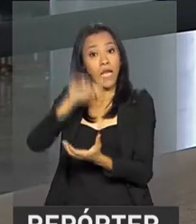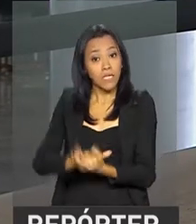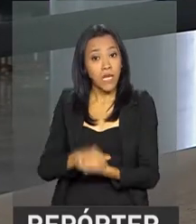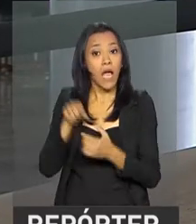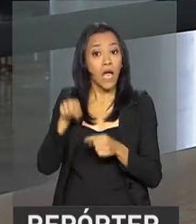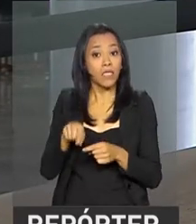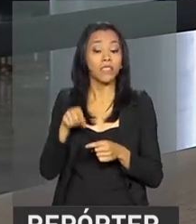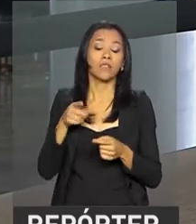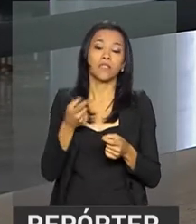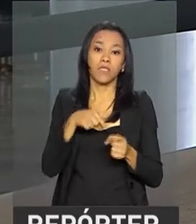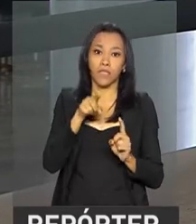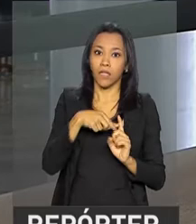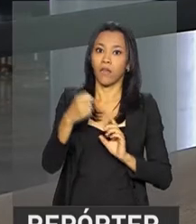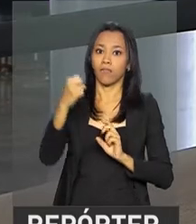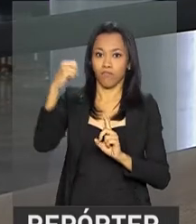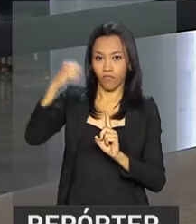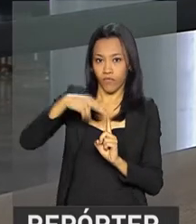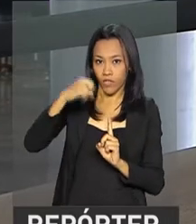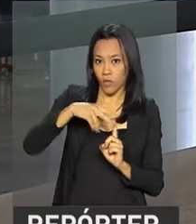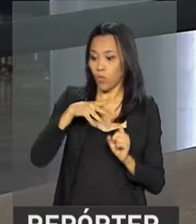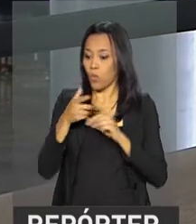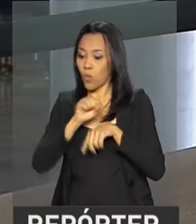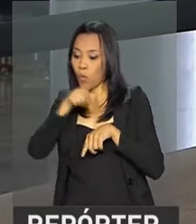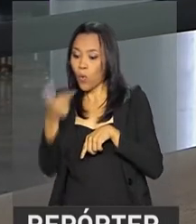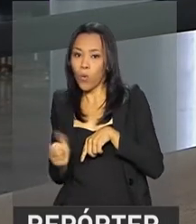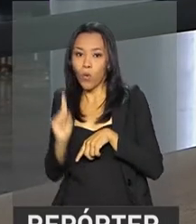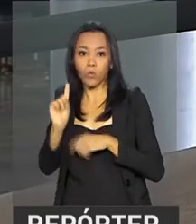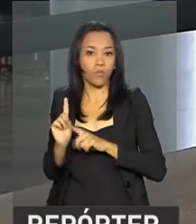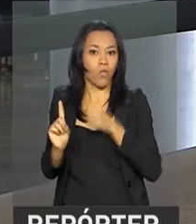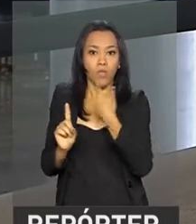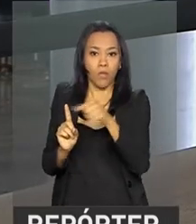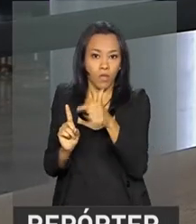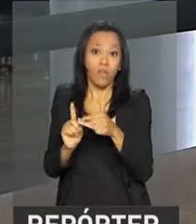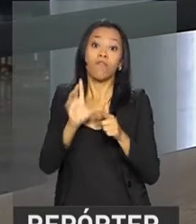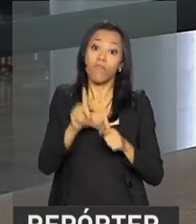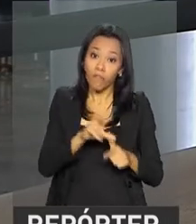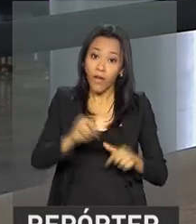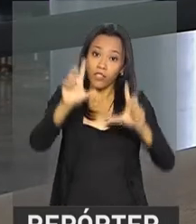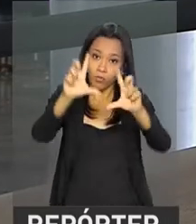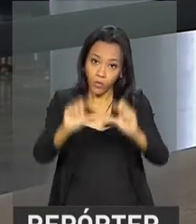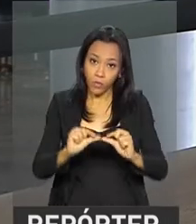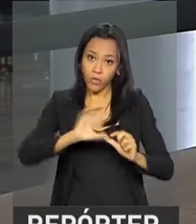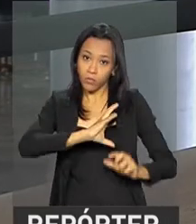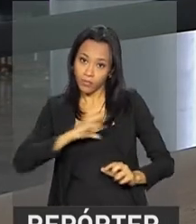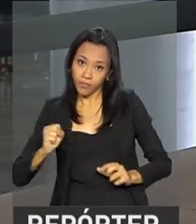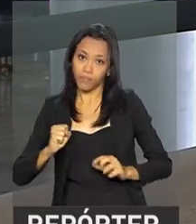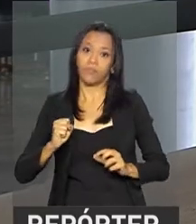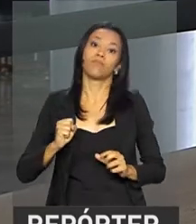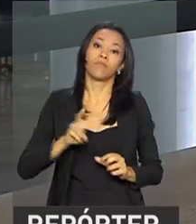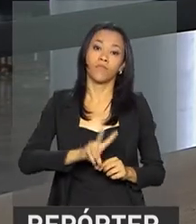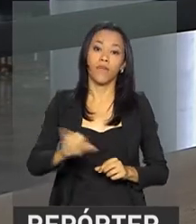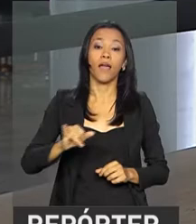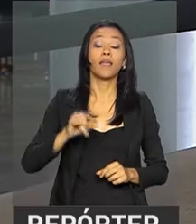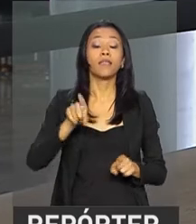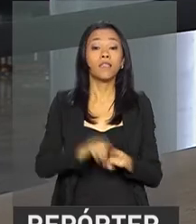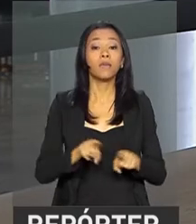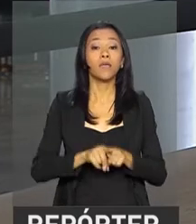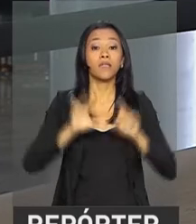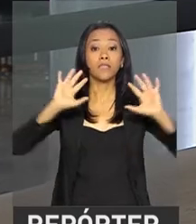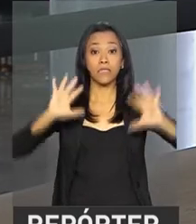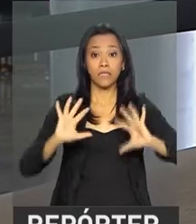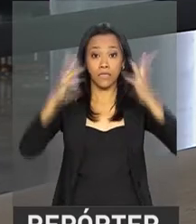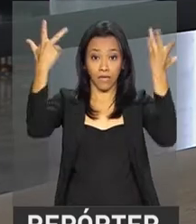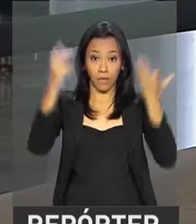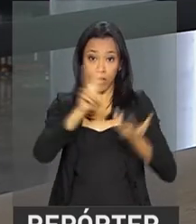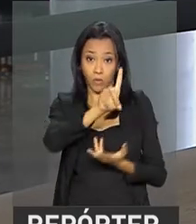soropositivas vão receber um medicamento que vai diminuir o risco de contaminação e ainda para celebrar o dia mundial de